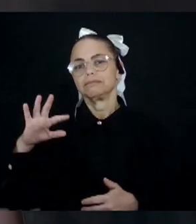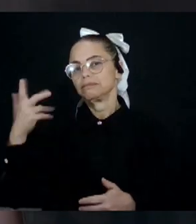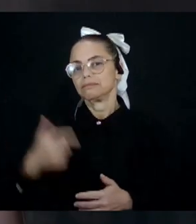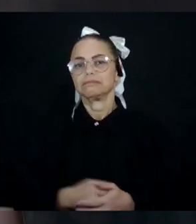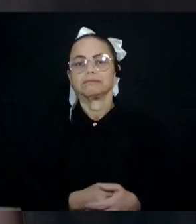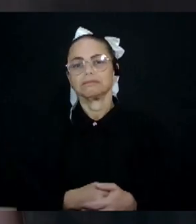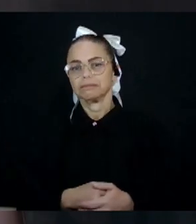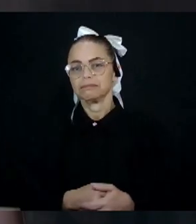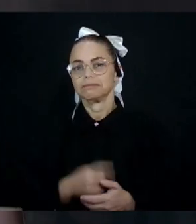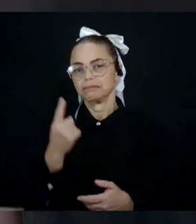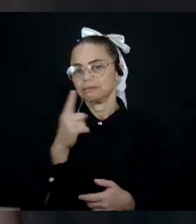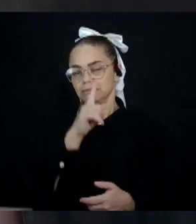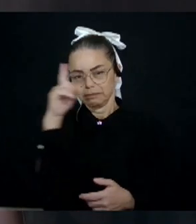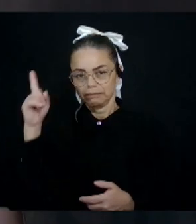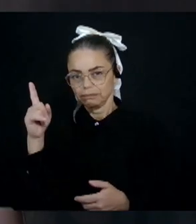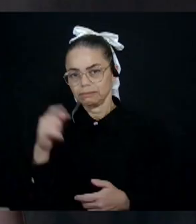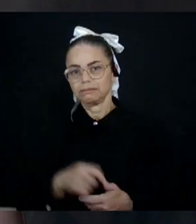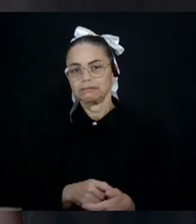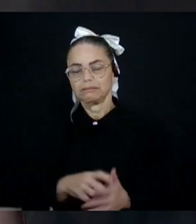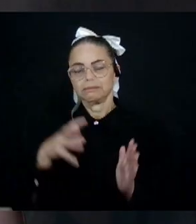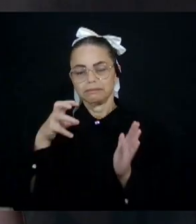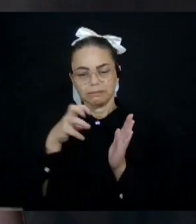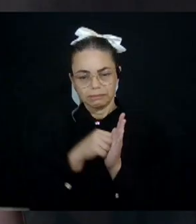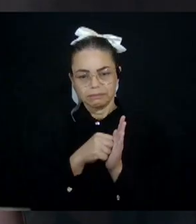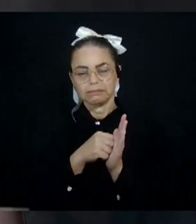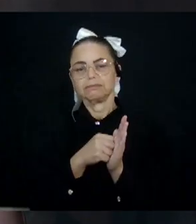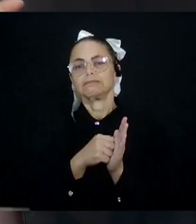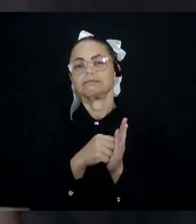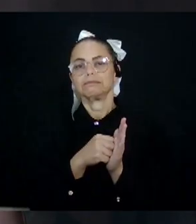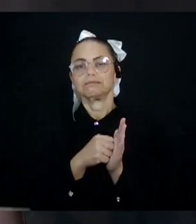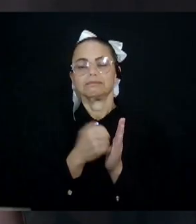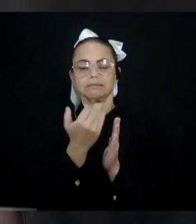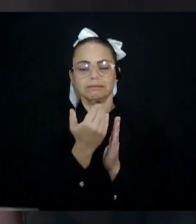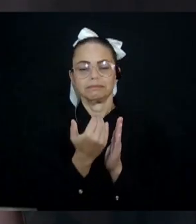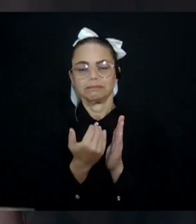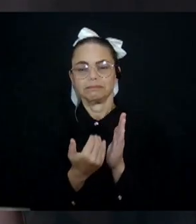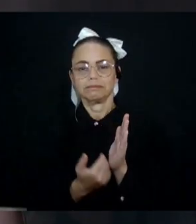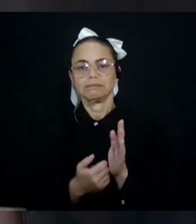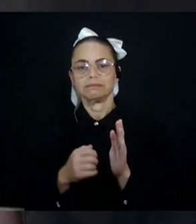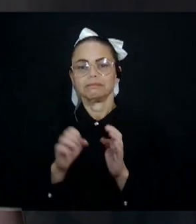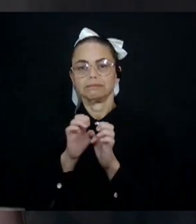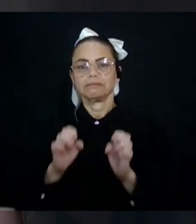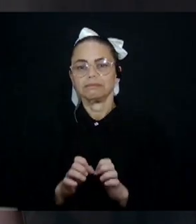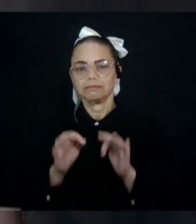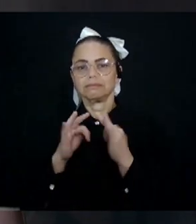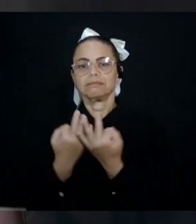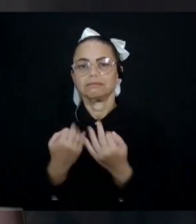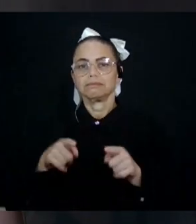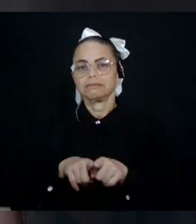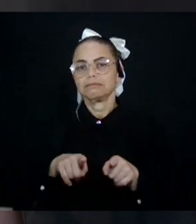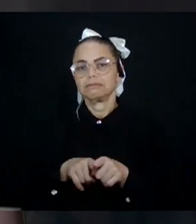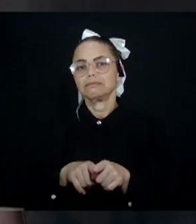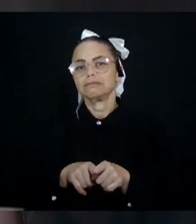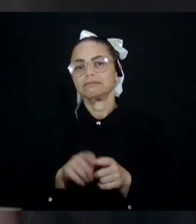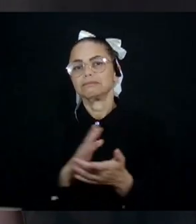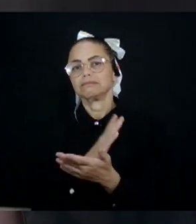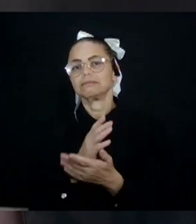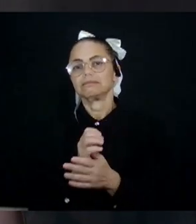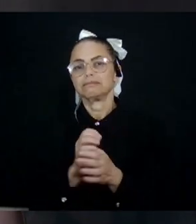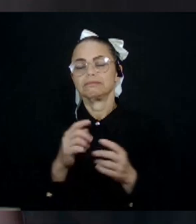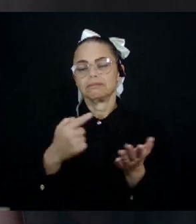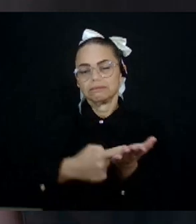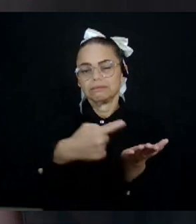um dia com uma agenda, né? A gente está falando de estrutura familiar também, às vezes alguns acordos dentro da